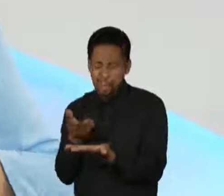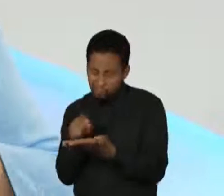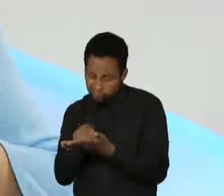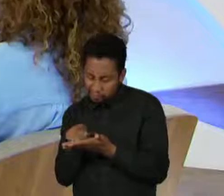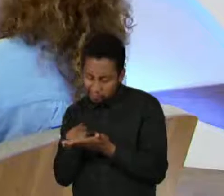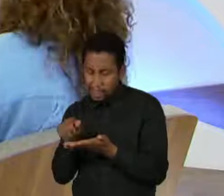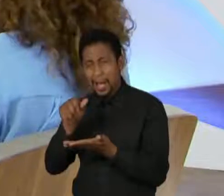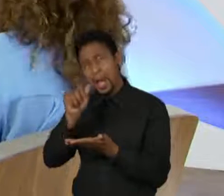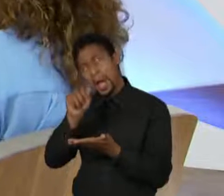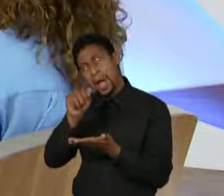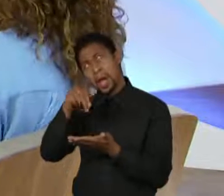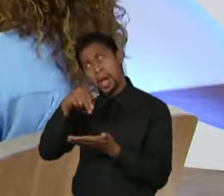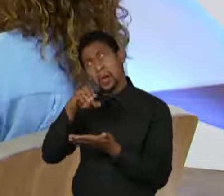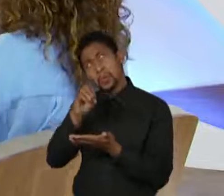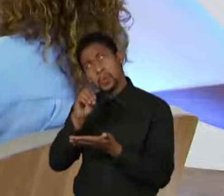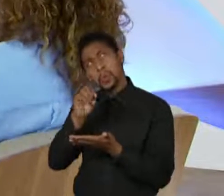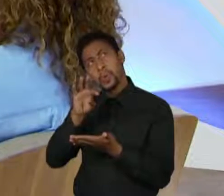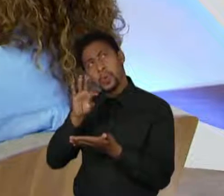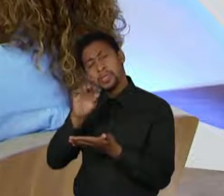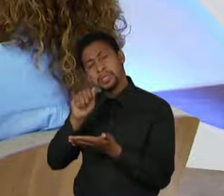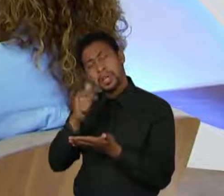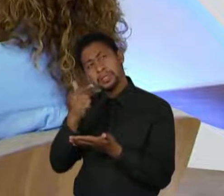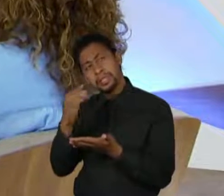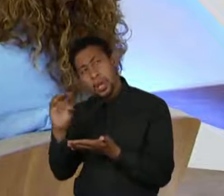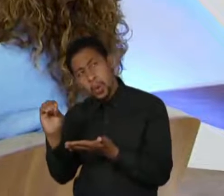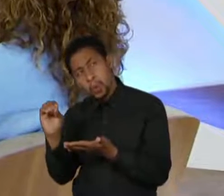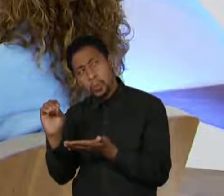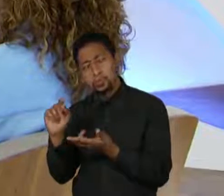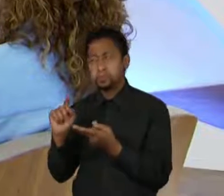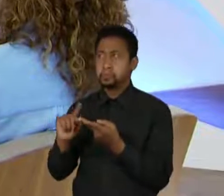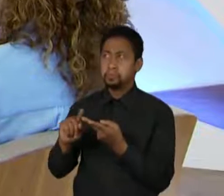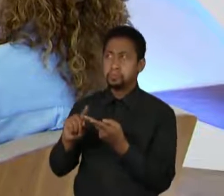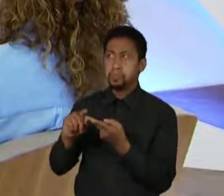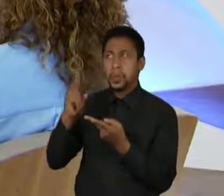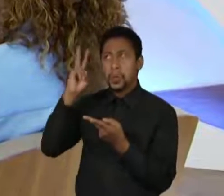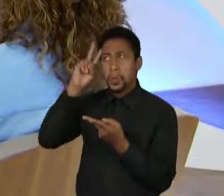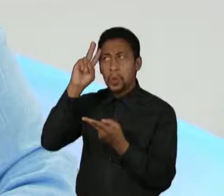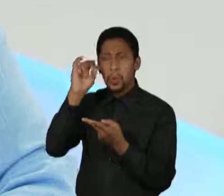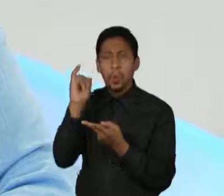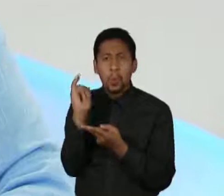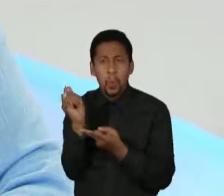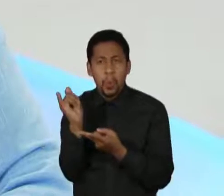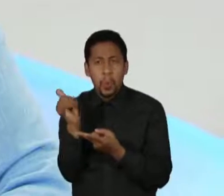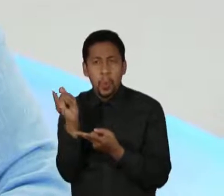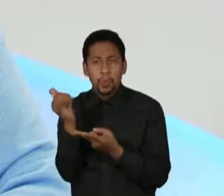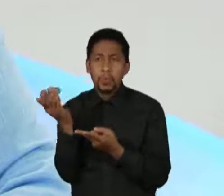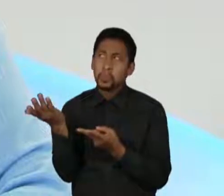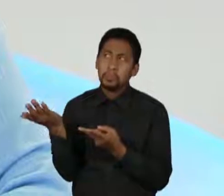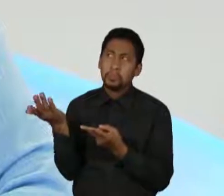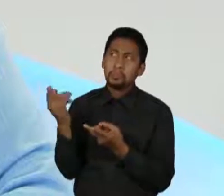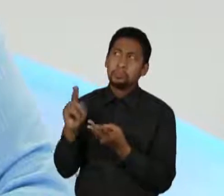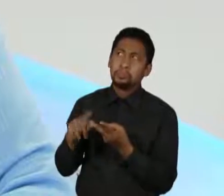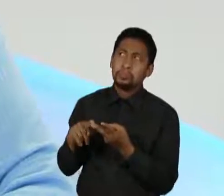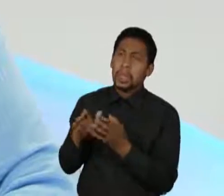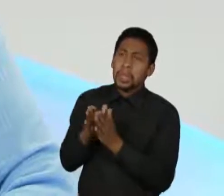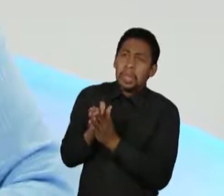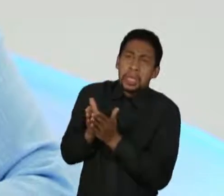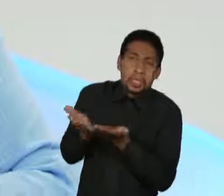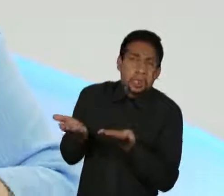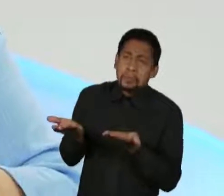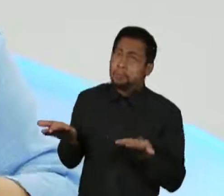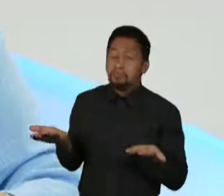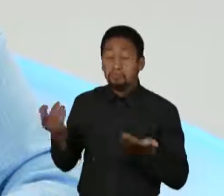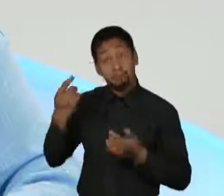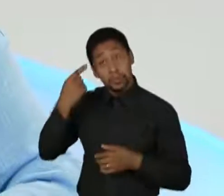ia ser não teve uma vou escrever um livro e E aí Eh